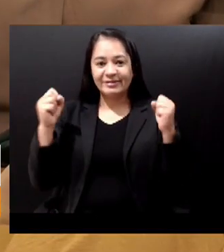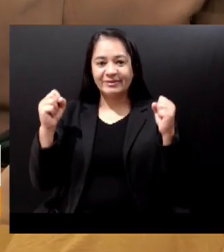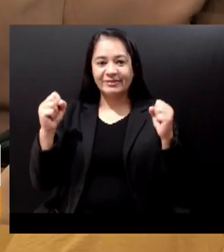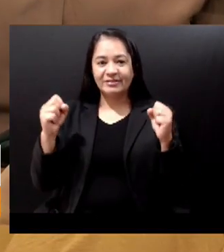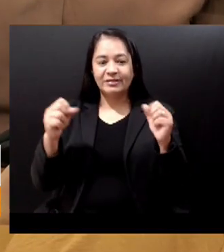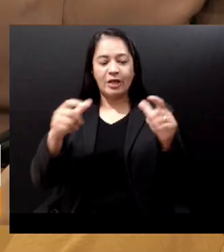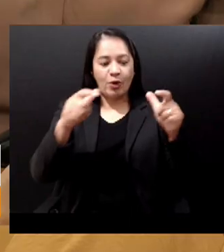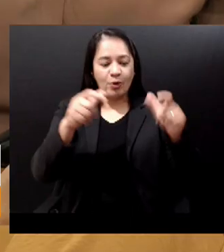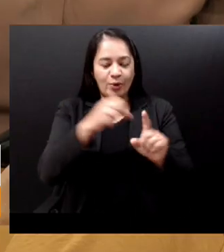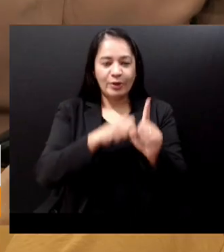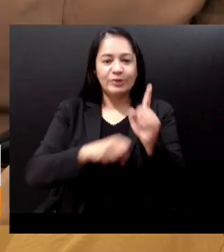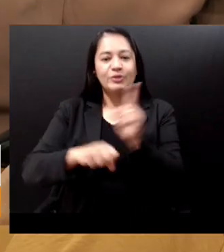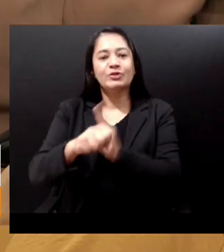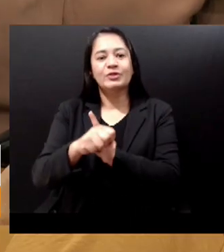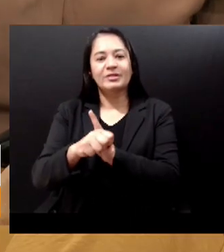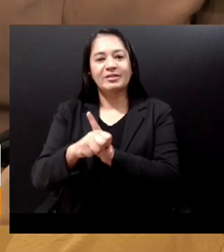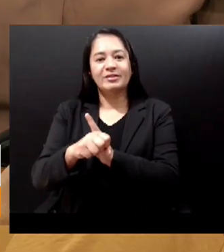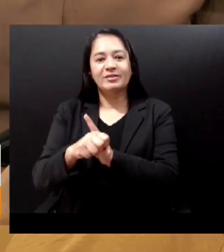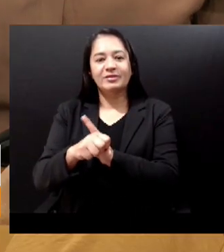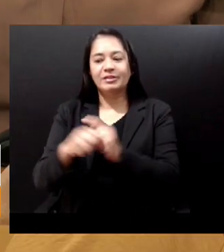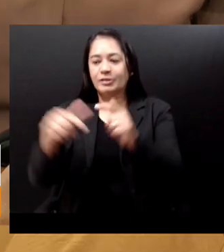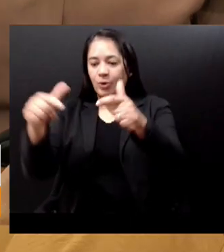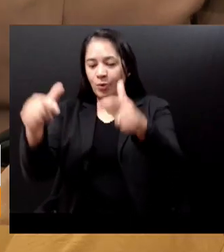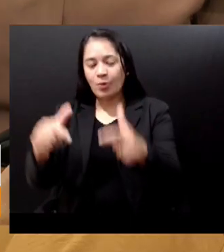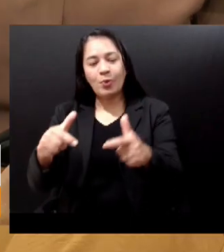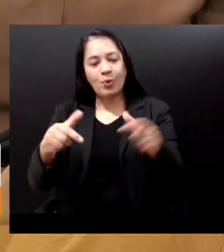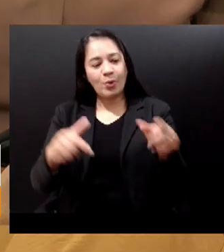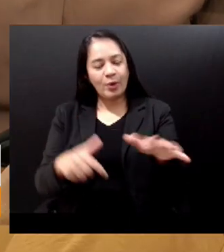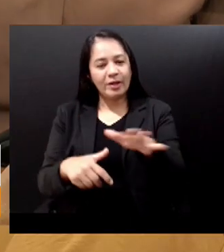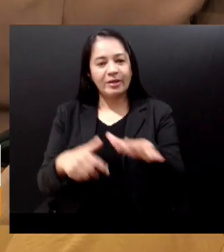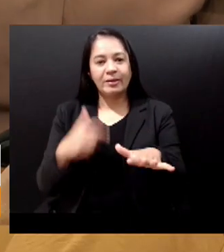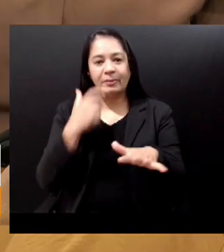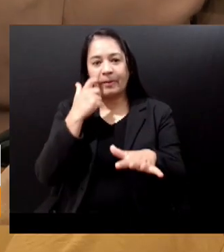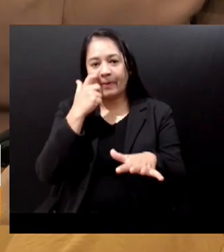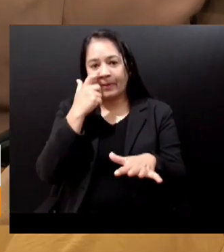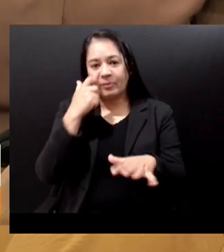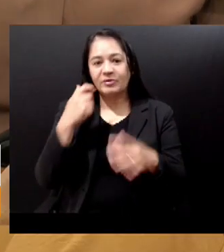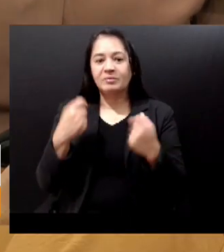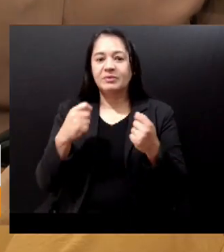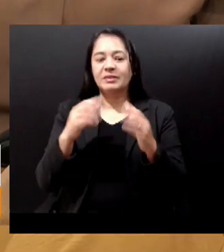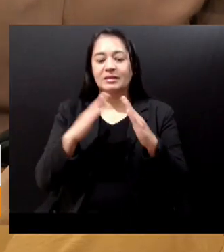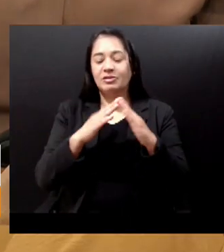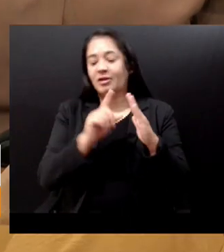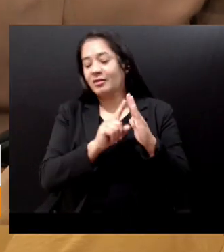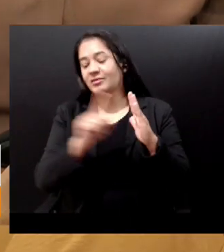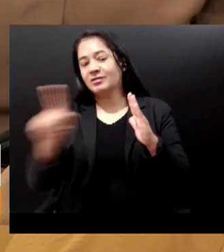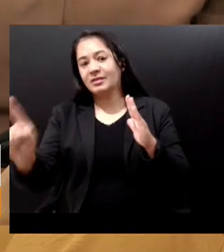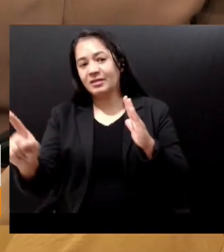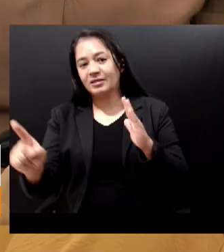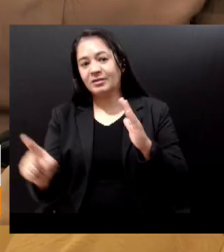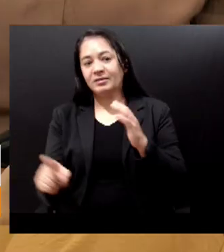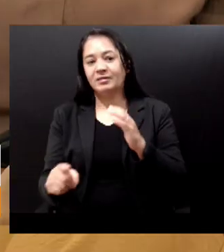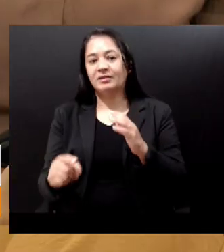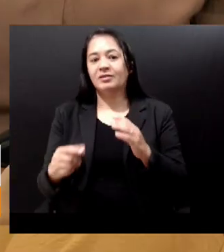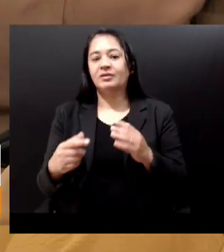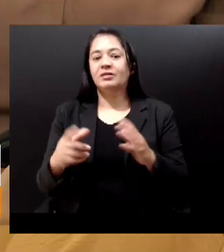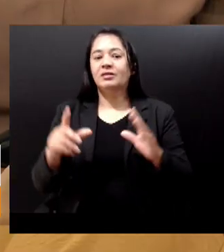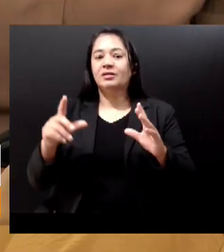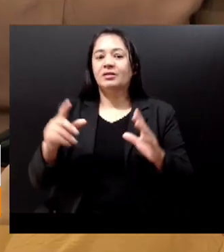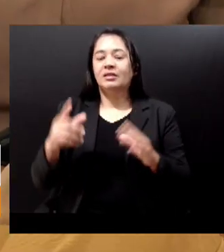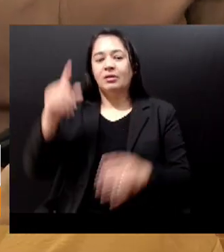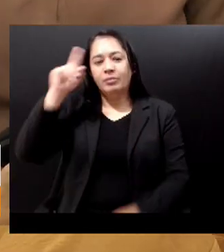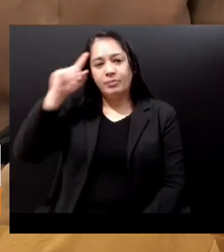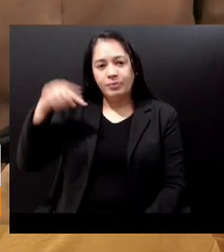Uhum. é um espaço, talvez, de você ter que sair da sua casa e você se tirar um pouco da rotina. Às